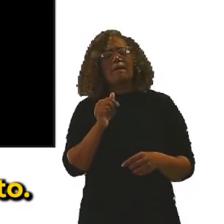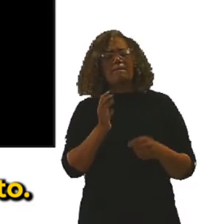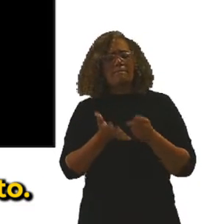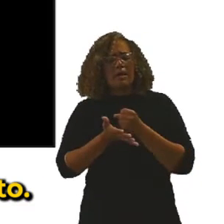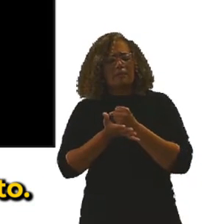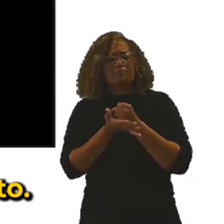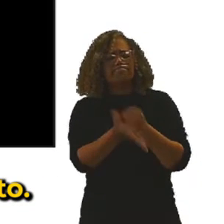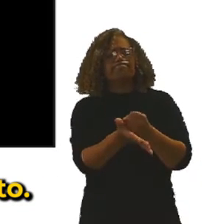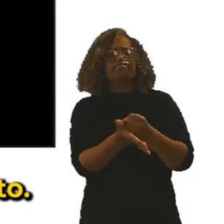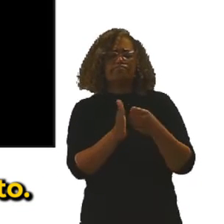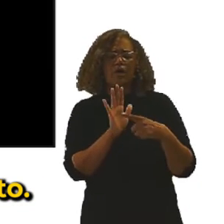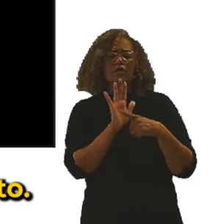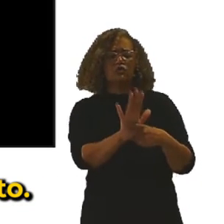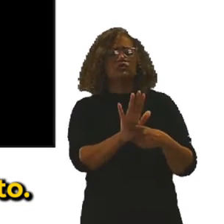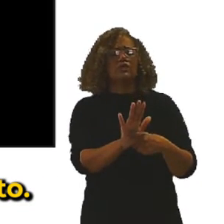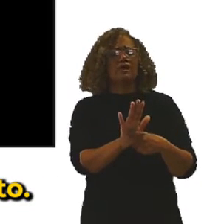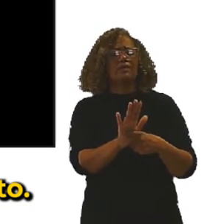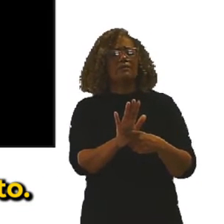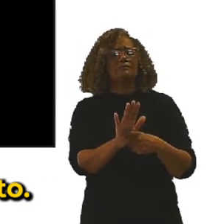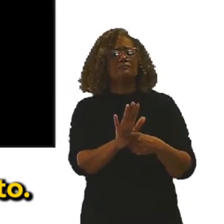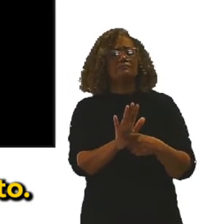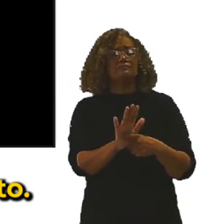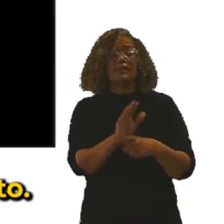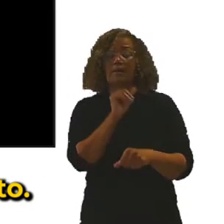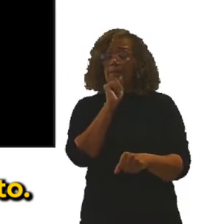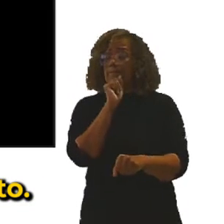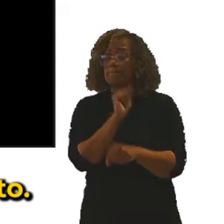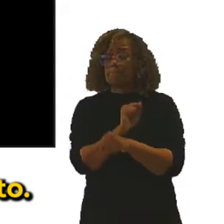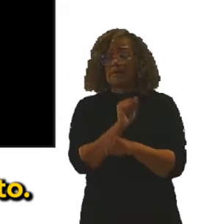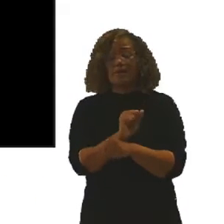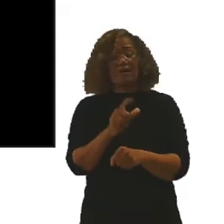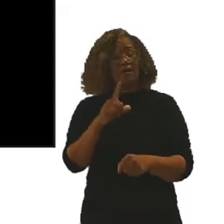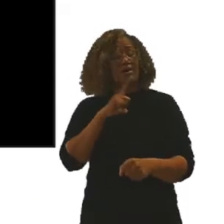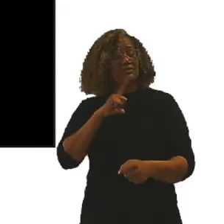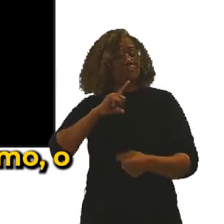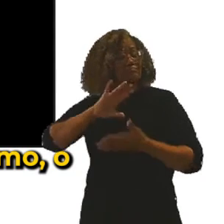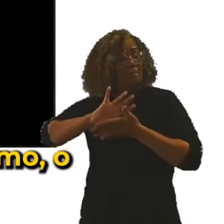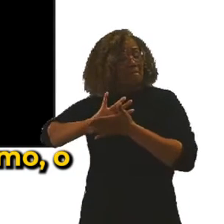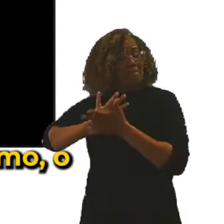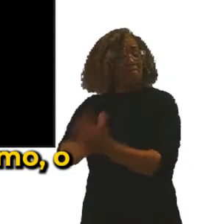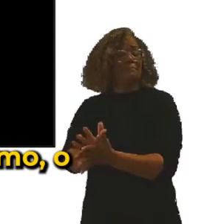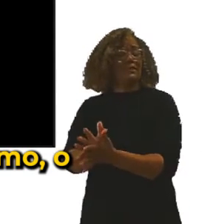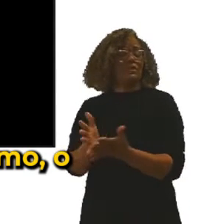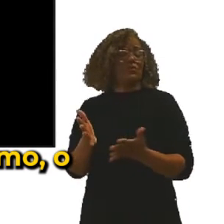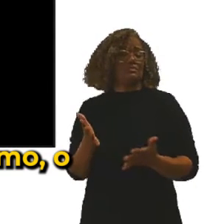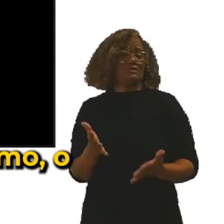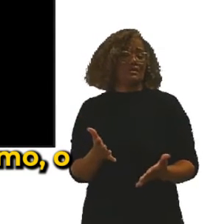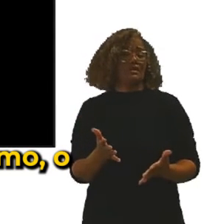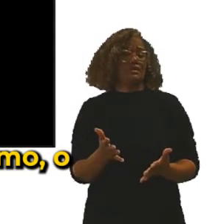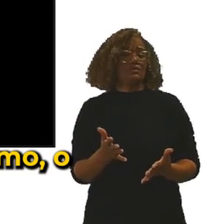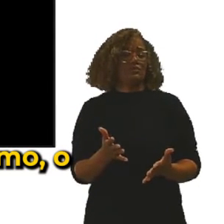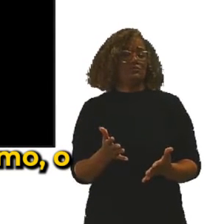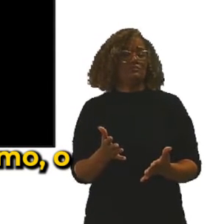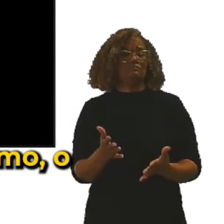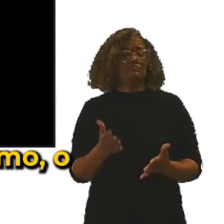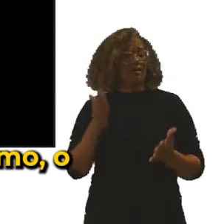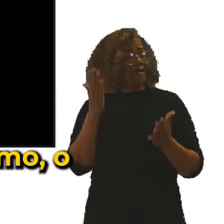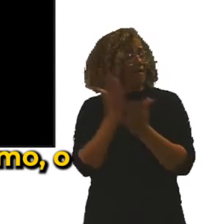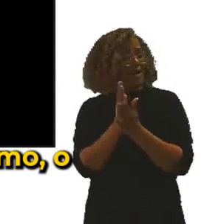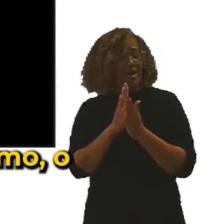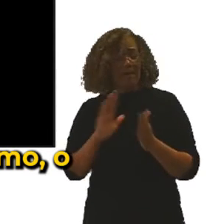essa desconstrução do preconceito, para essa desconstrução